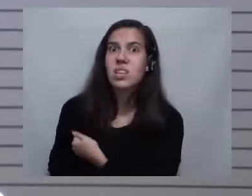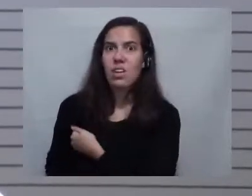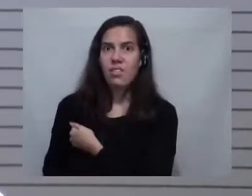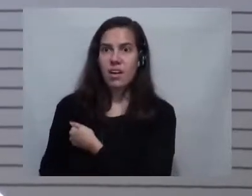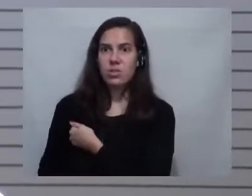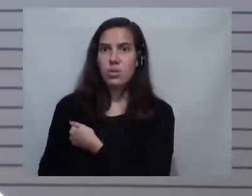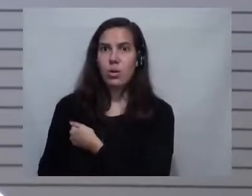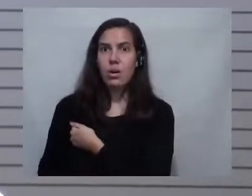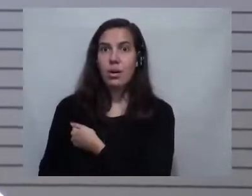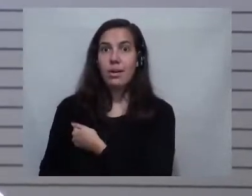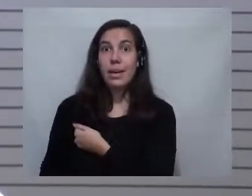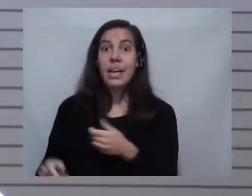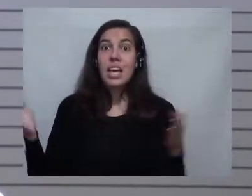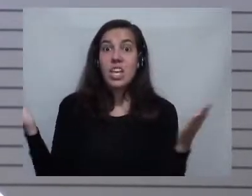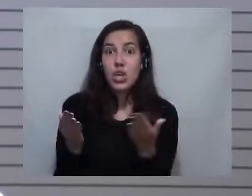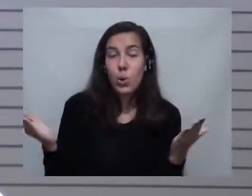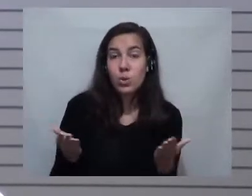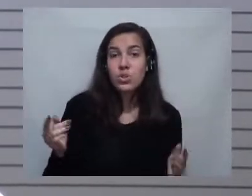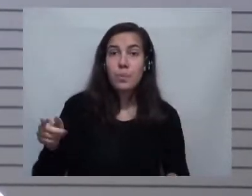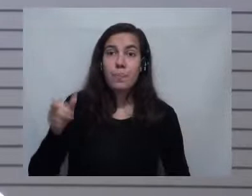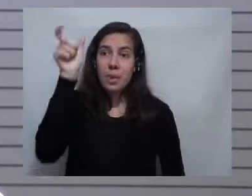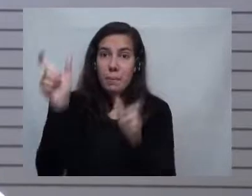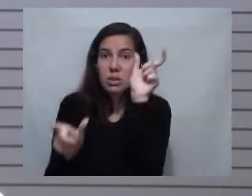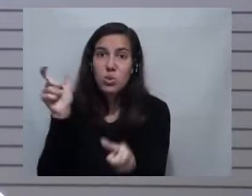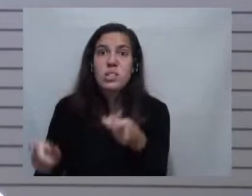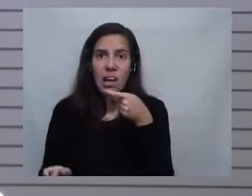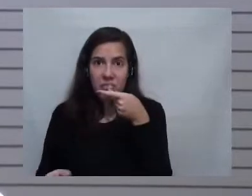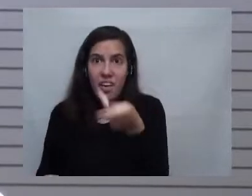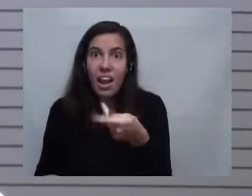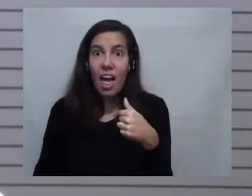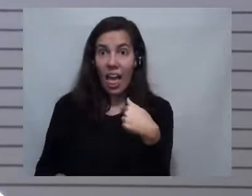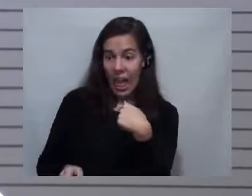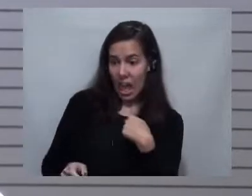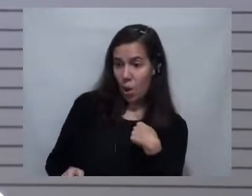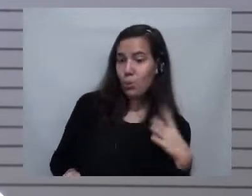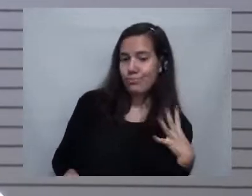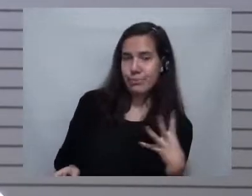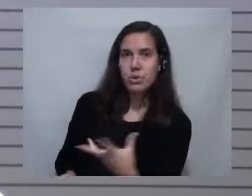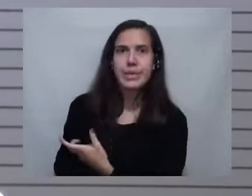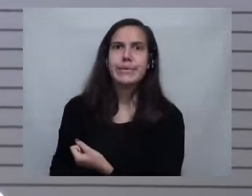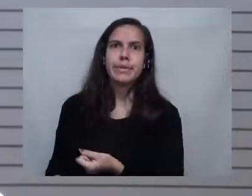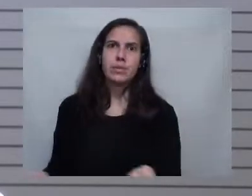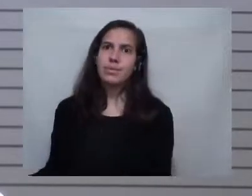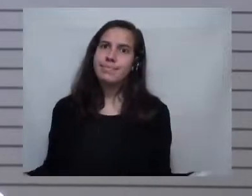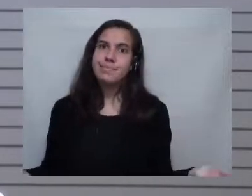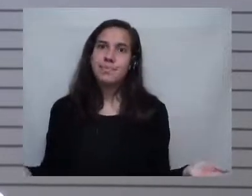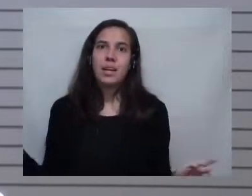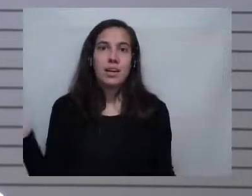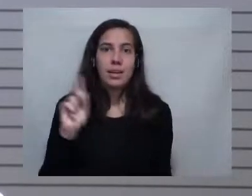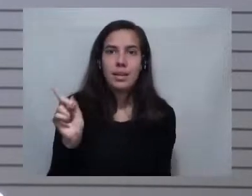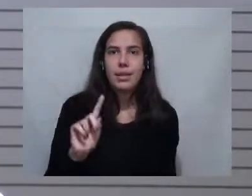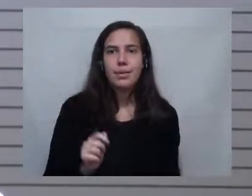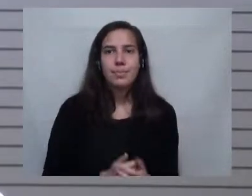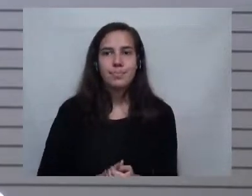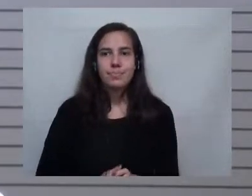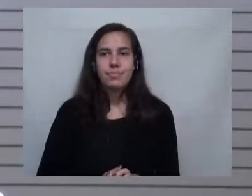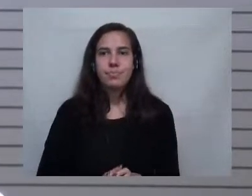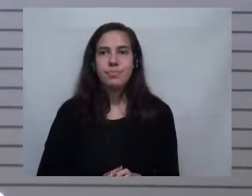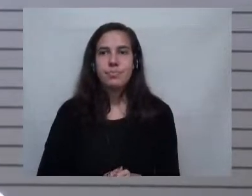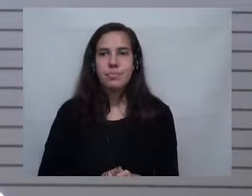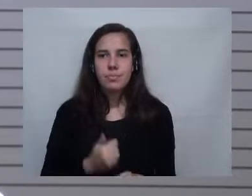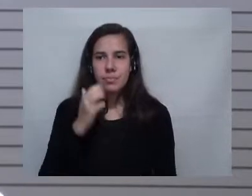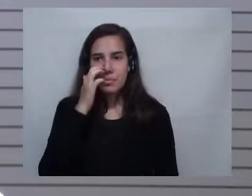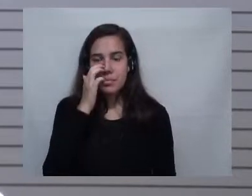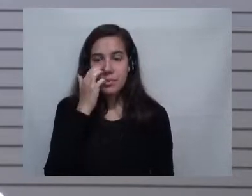cristos em Las Vegas e não é para menos não é verdade Las Vegas